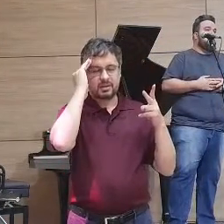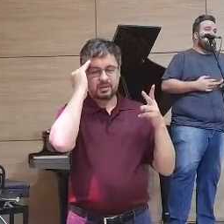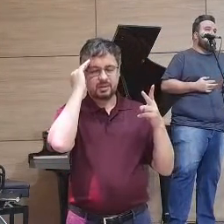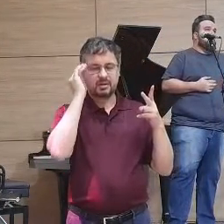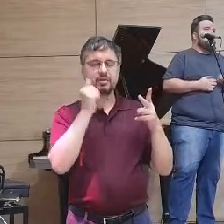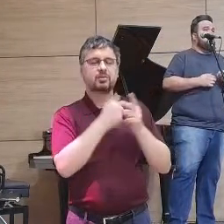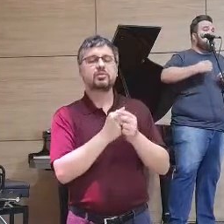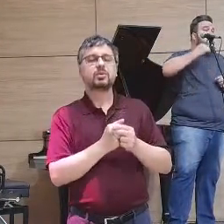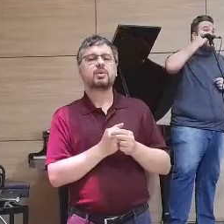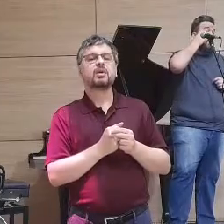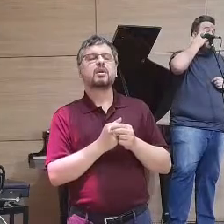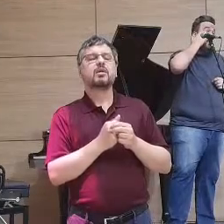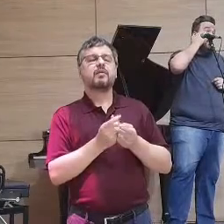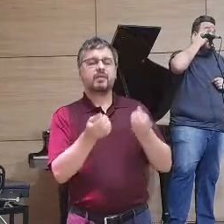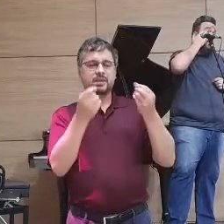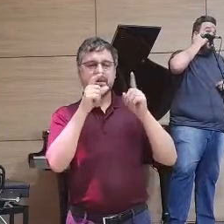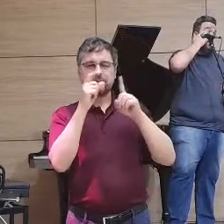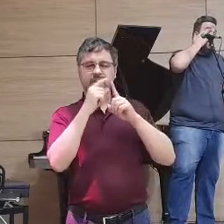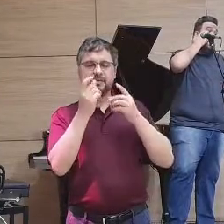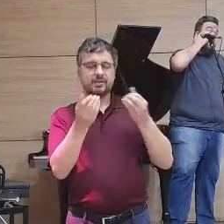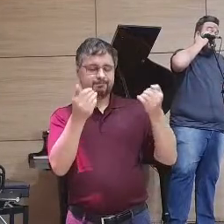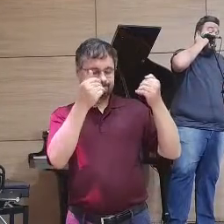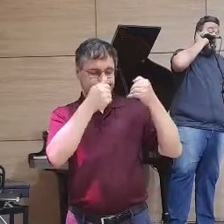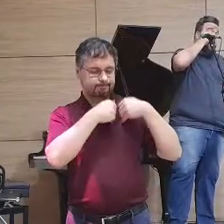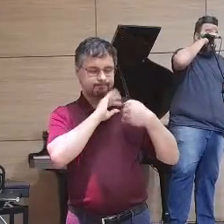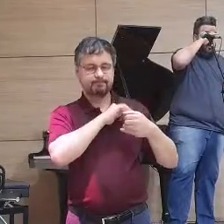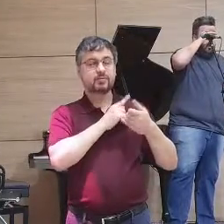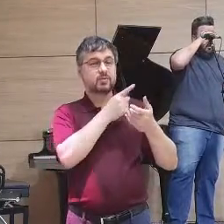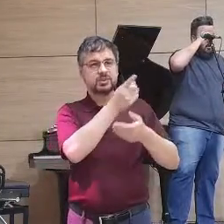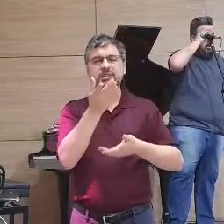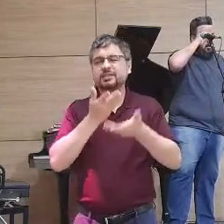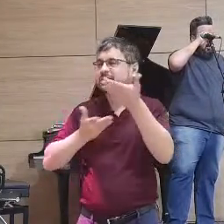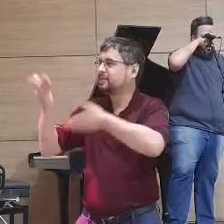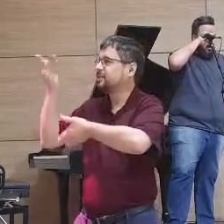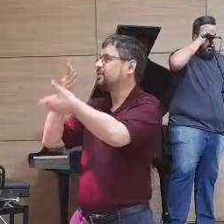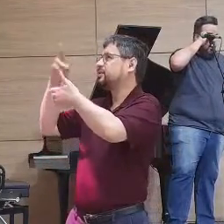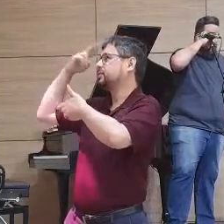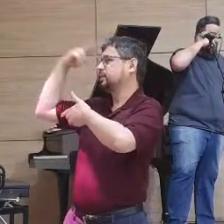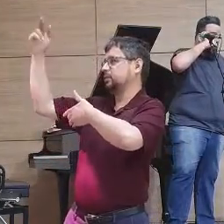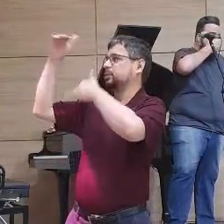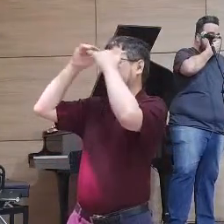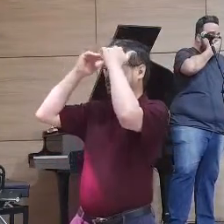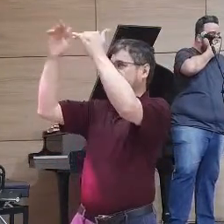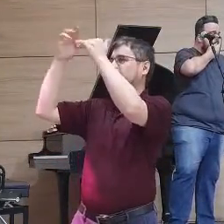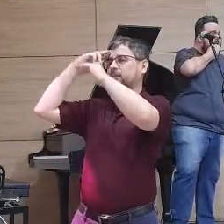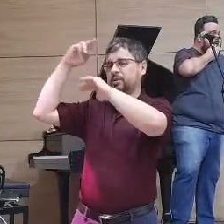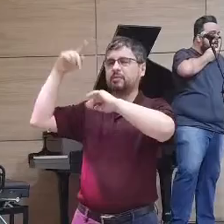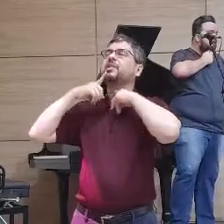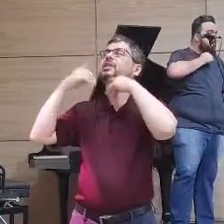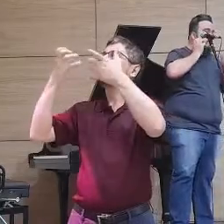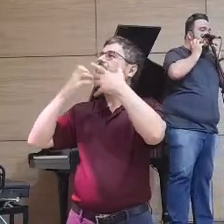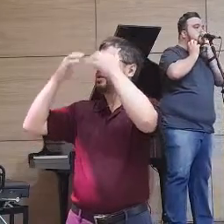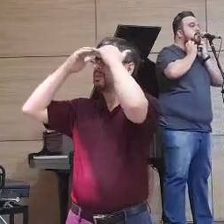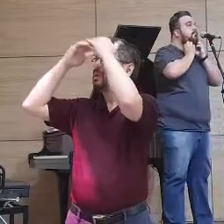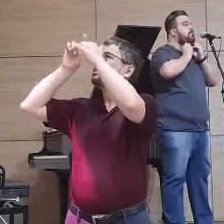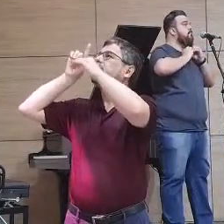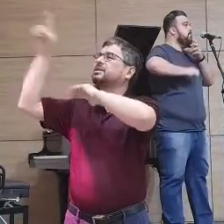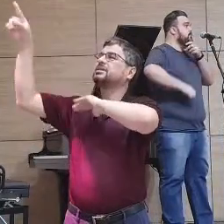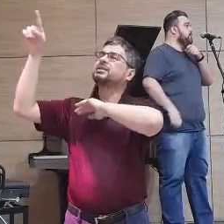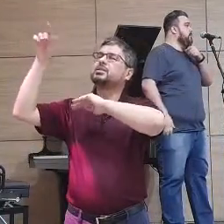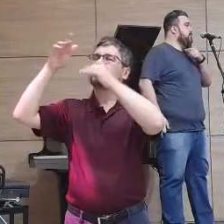envio para o seu coração sirva ao Senhor obedeça o senhor senhor eu quero te obedecer